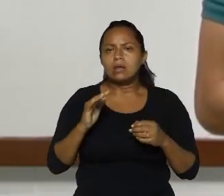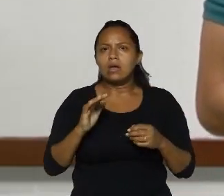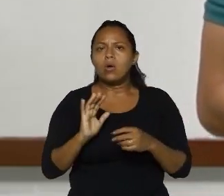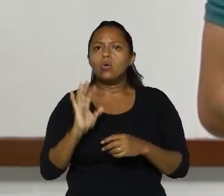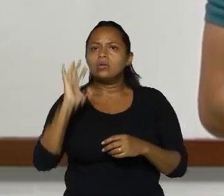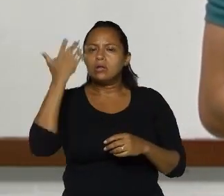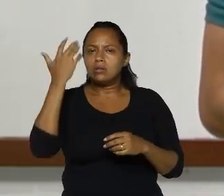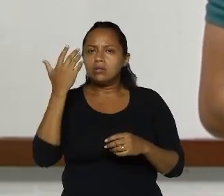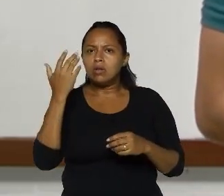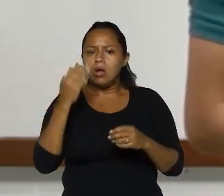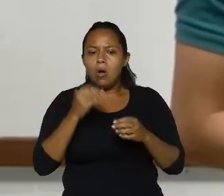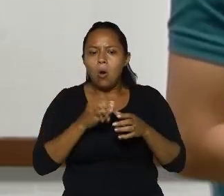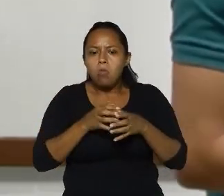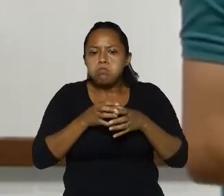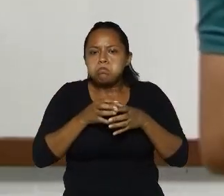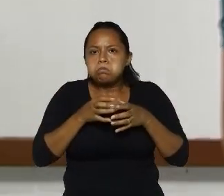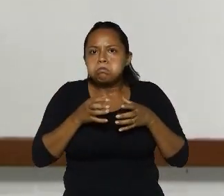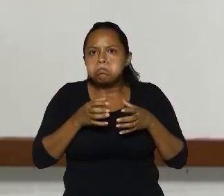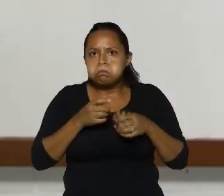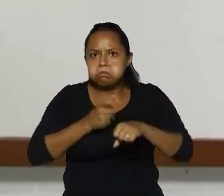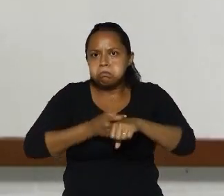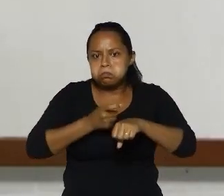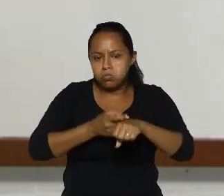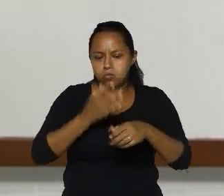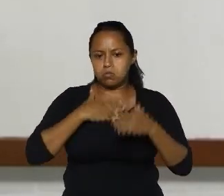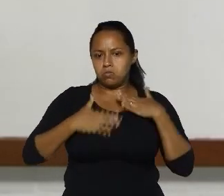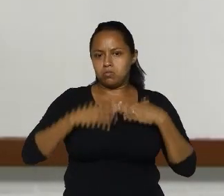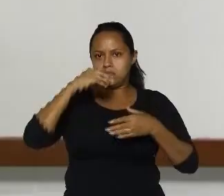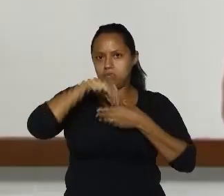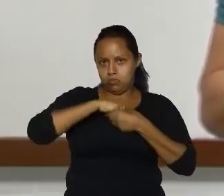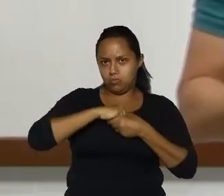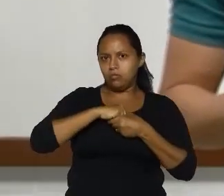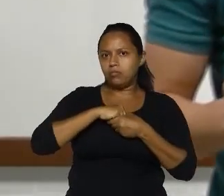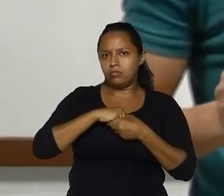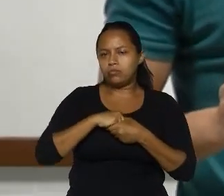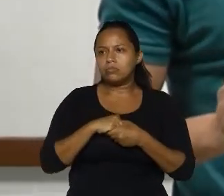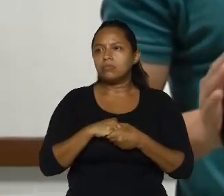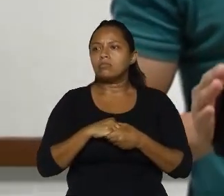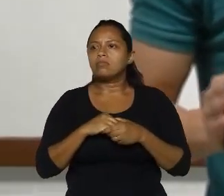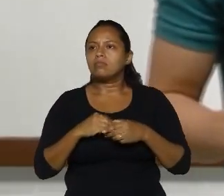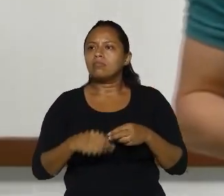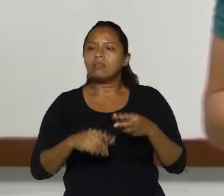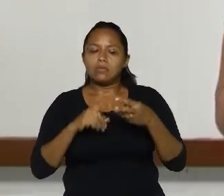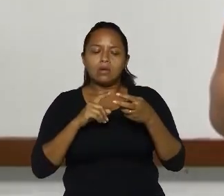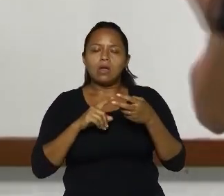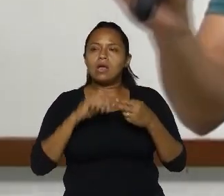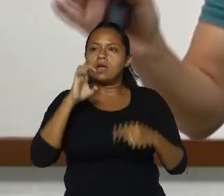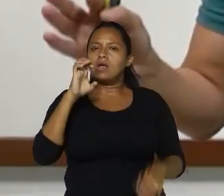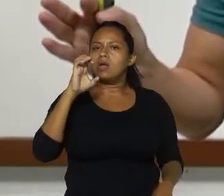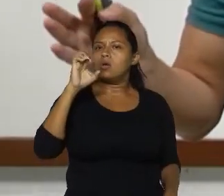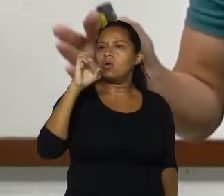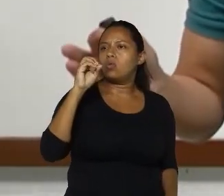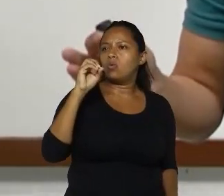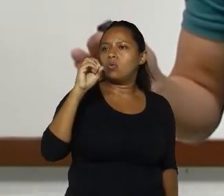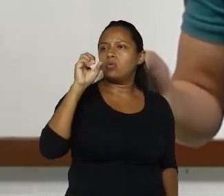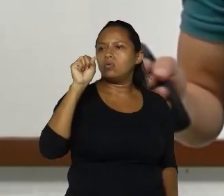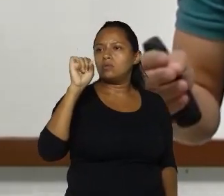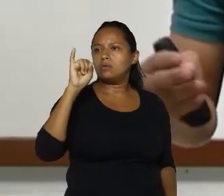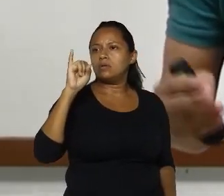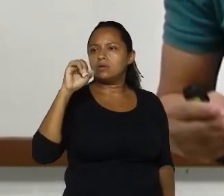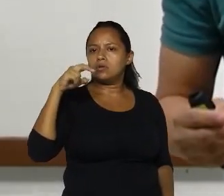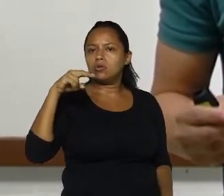famosa coagulação. Os basófilos, eles são representados numa quantidade muito pequena, quase que